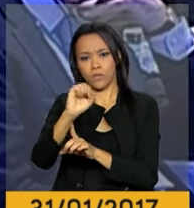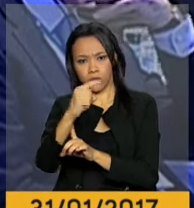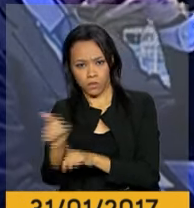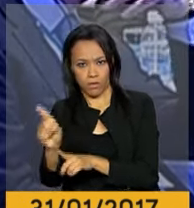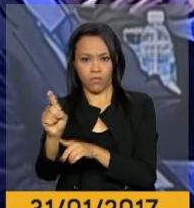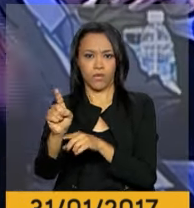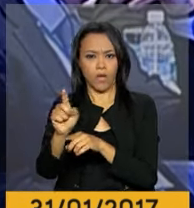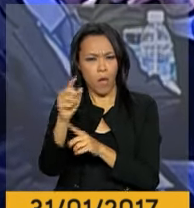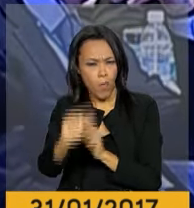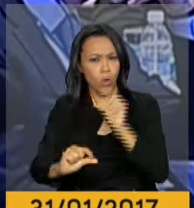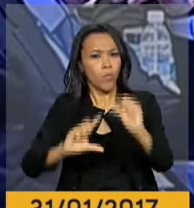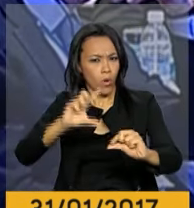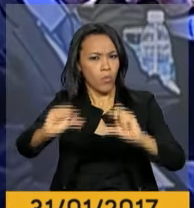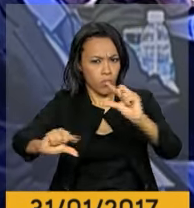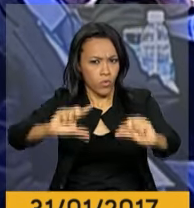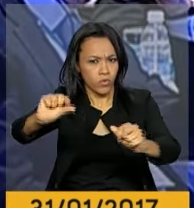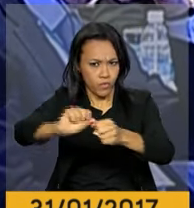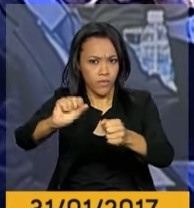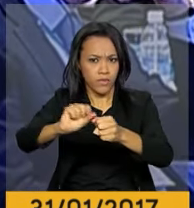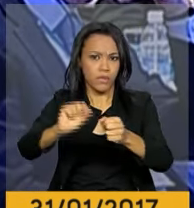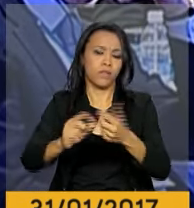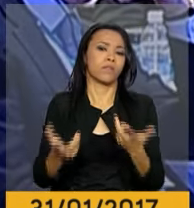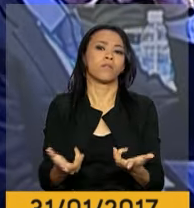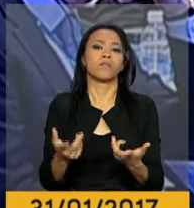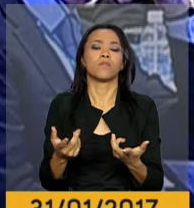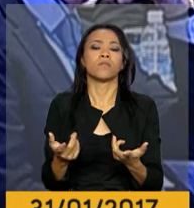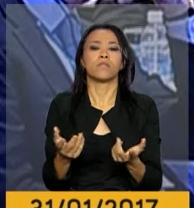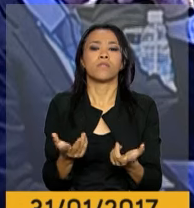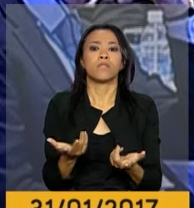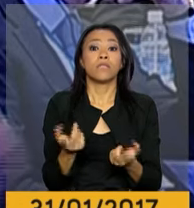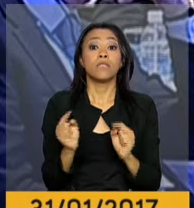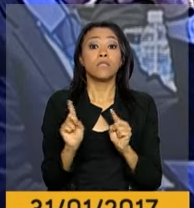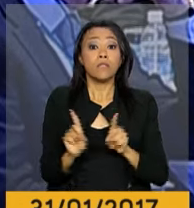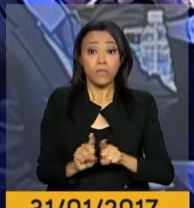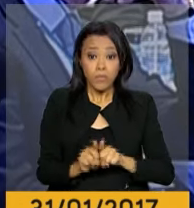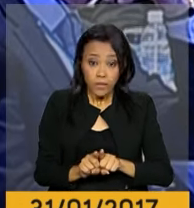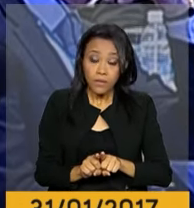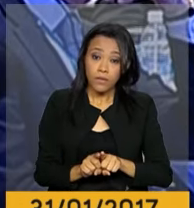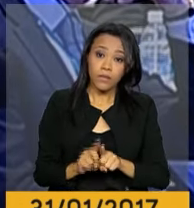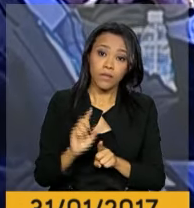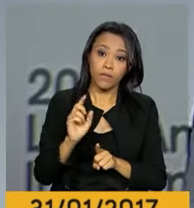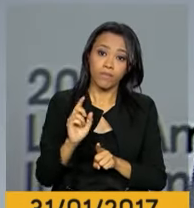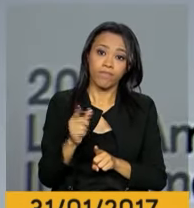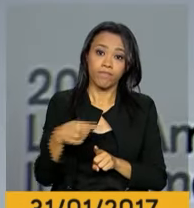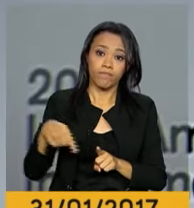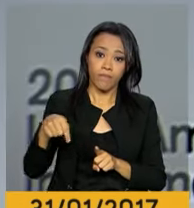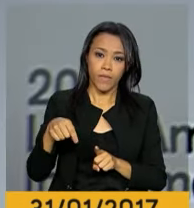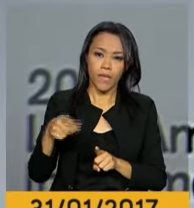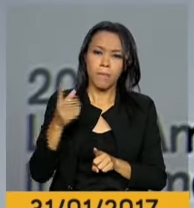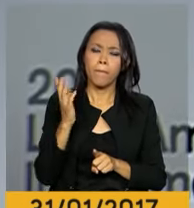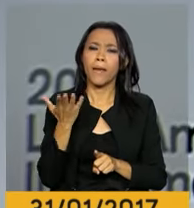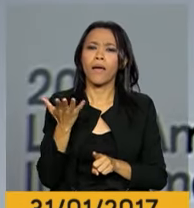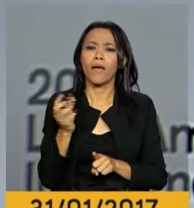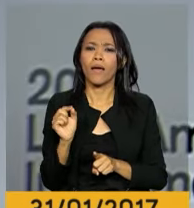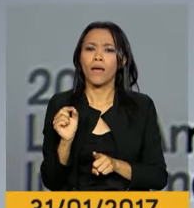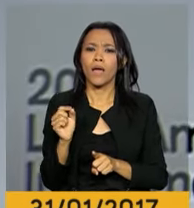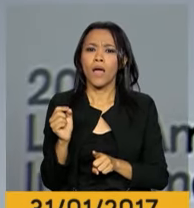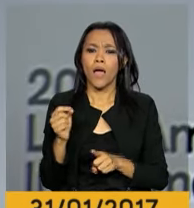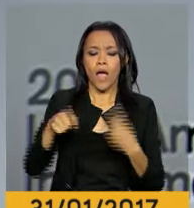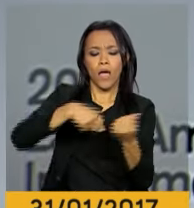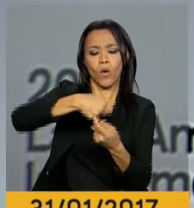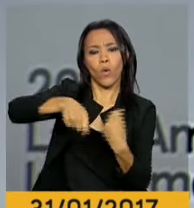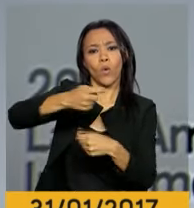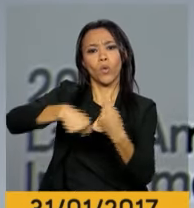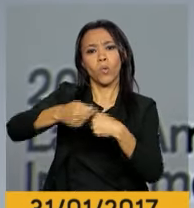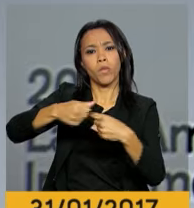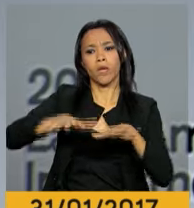responsabilidade de todas eh as partes E e também para convenhamos movimentar um pouco a economia